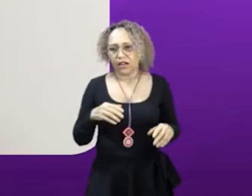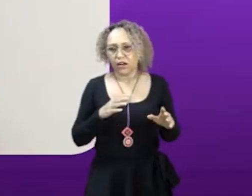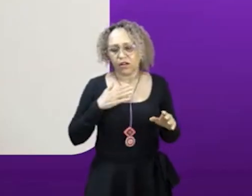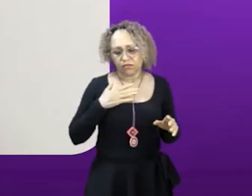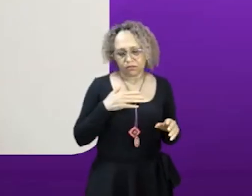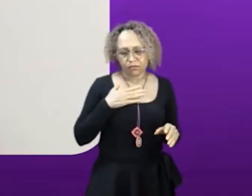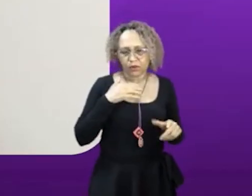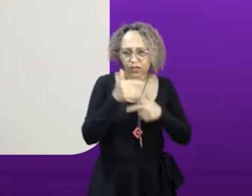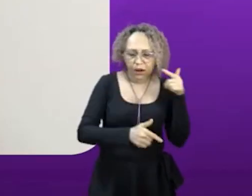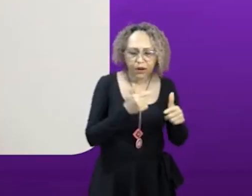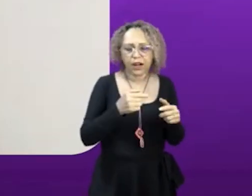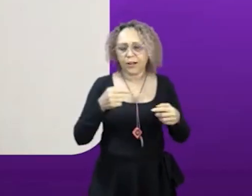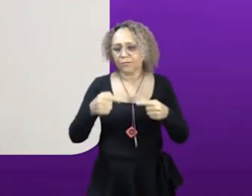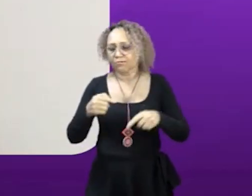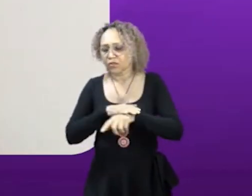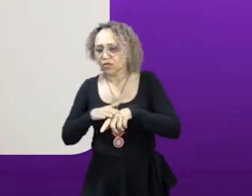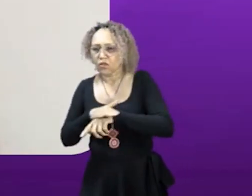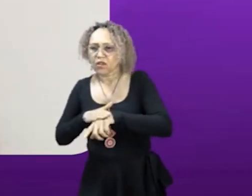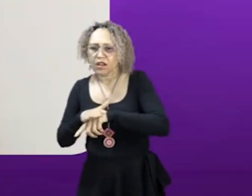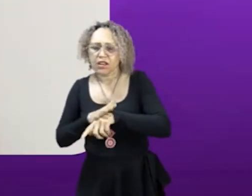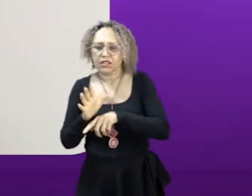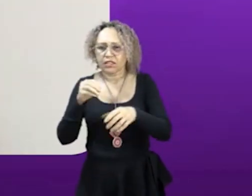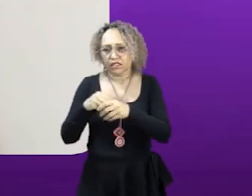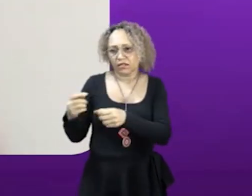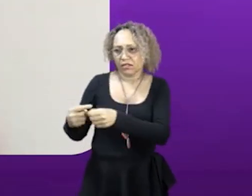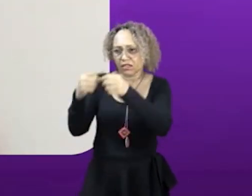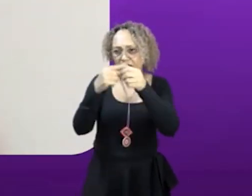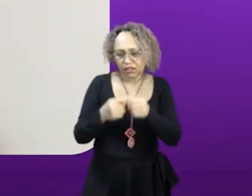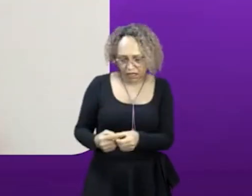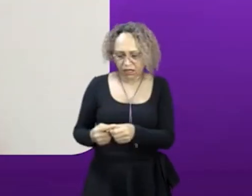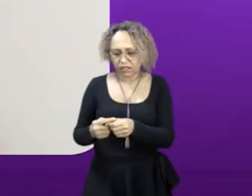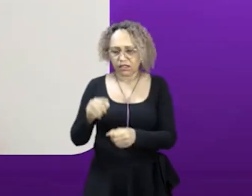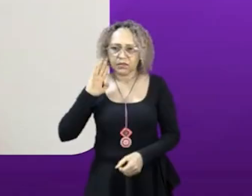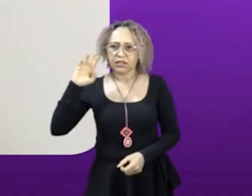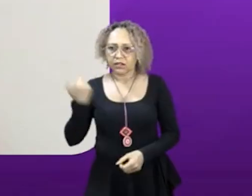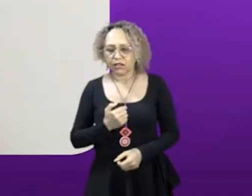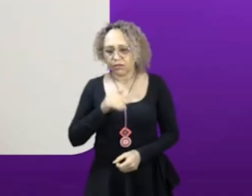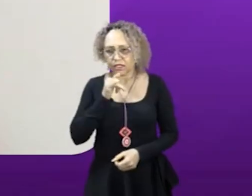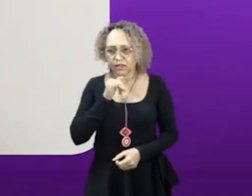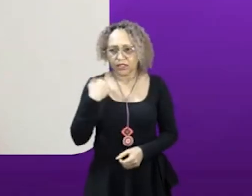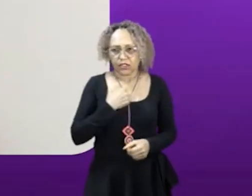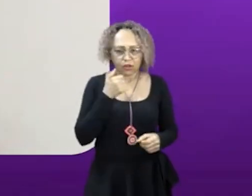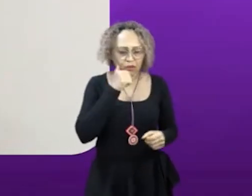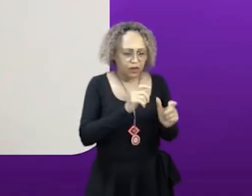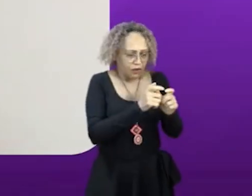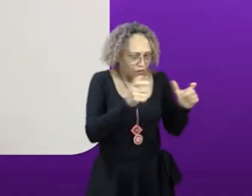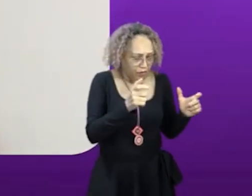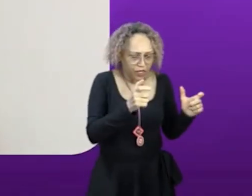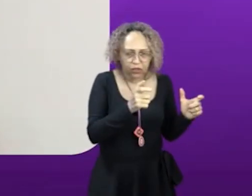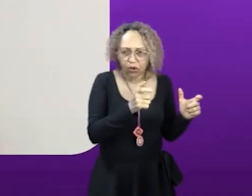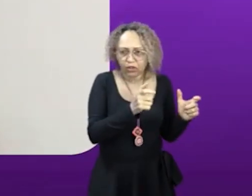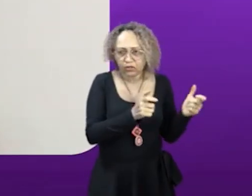com o conjunto da cidade, porque nós entendemos que se nós somos minoria do ponto de vista, né, numérico na Câmara